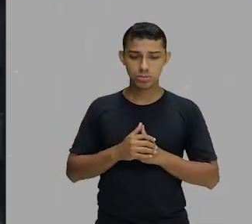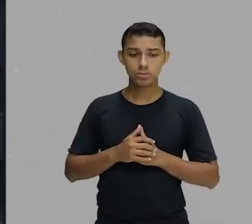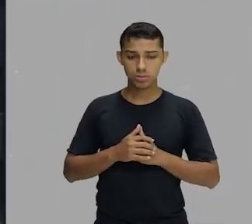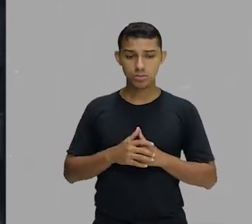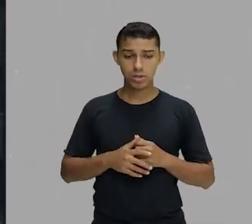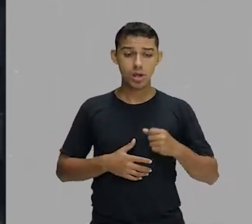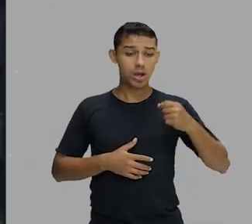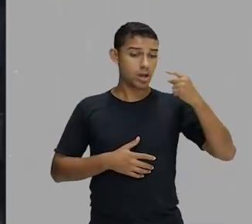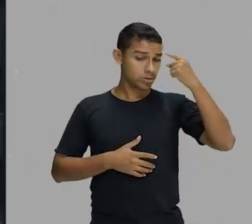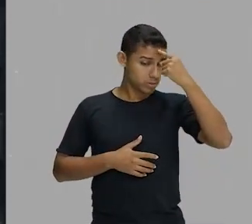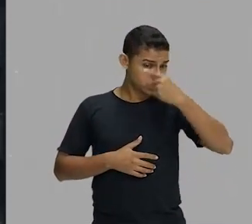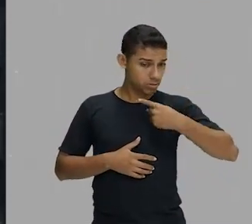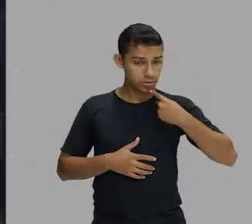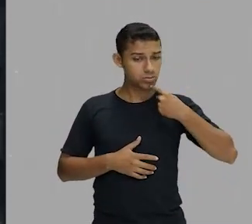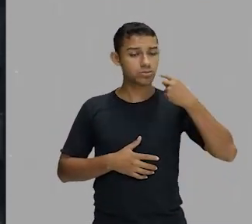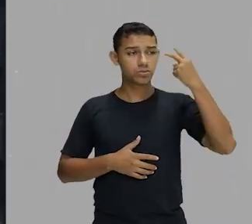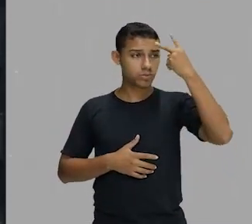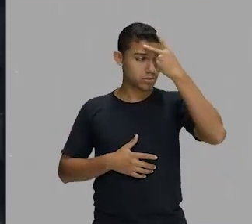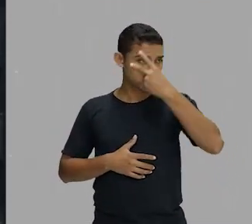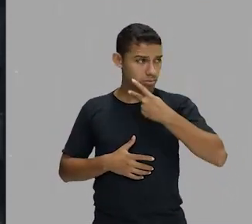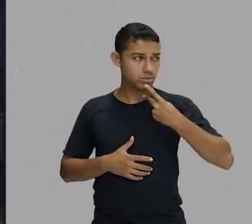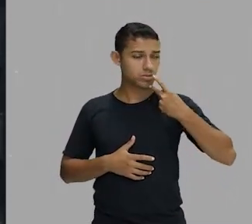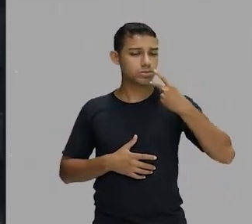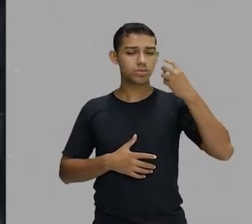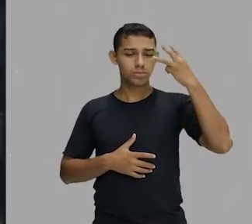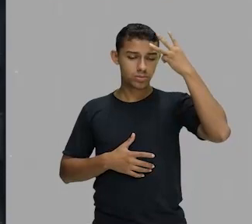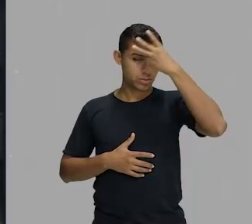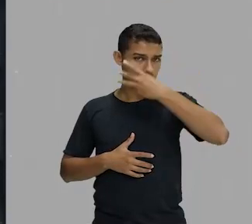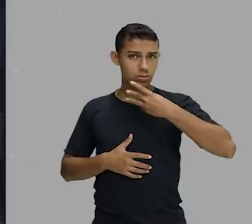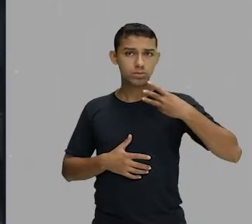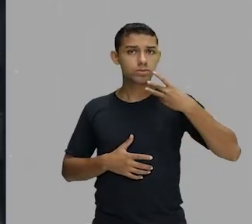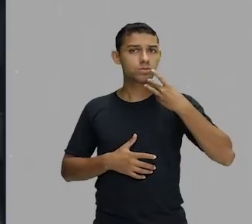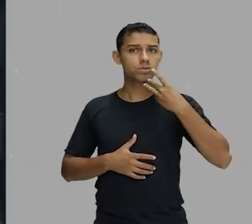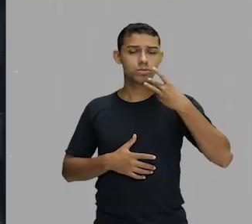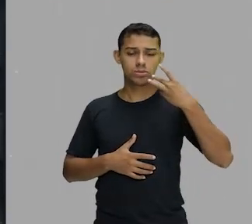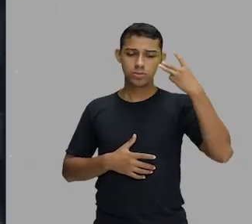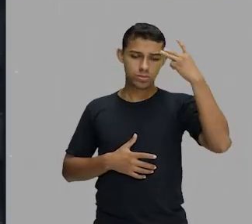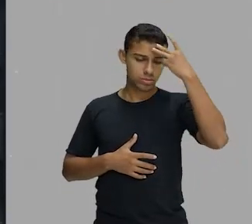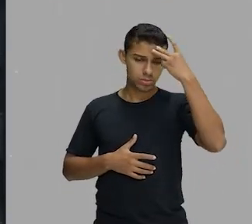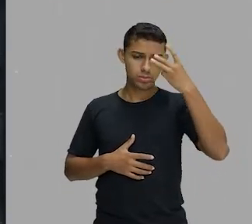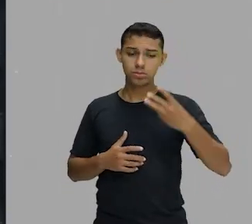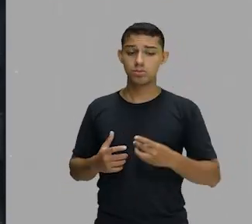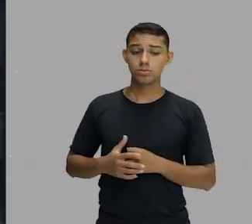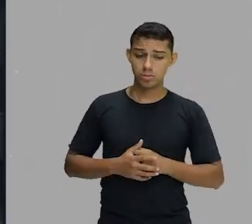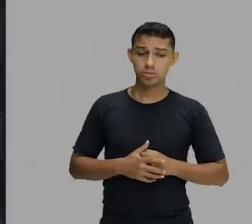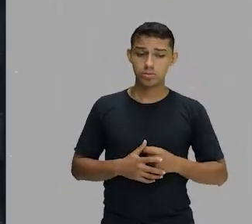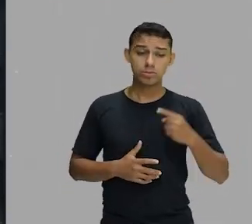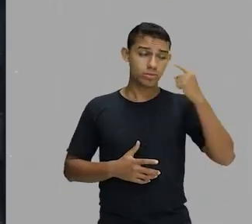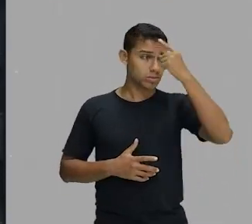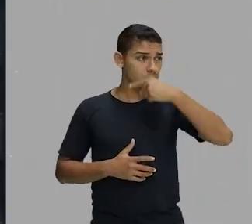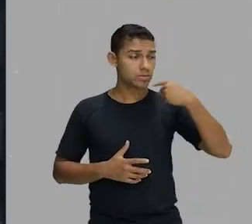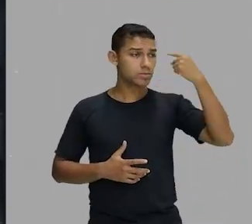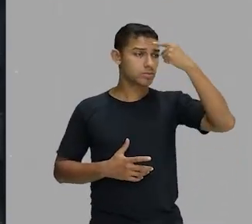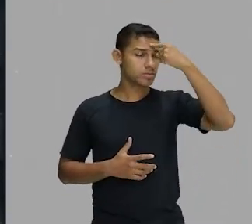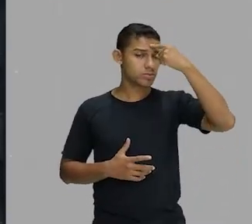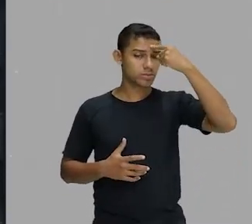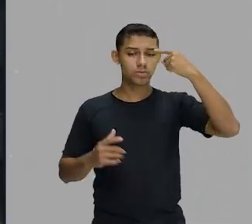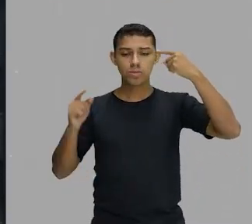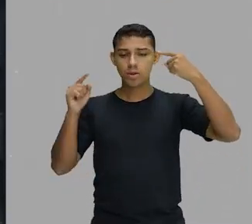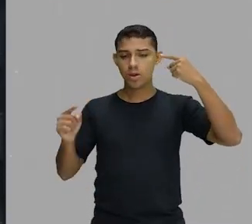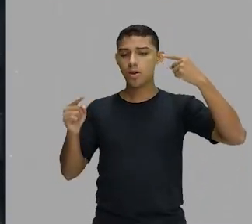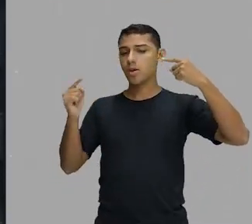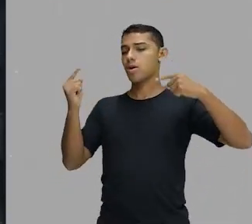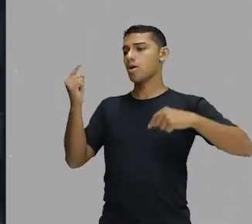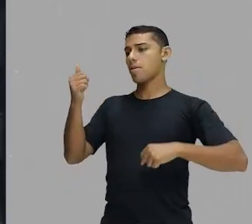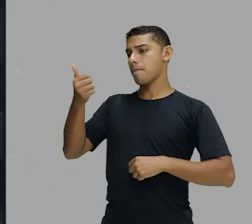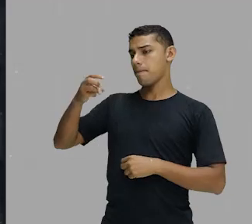3 primeiras horas, para você entender o contexto da questão, tá? Ele diz, na primeira hora, aumentou em 1000, ou seja, começou